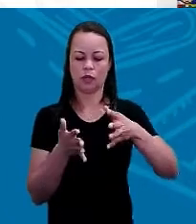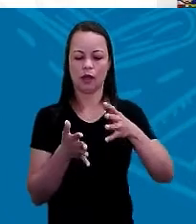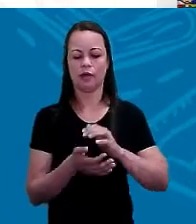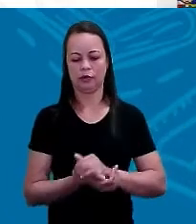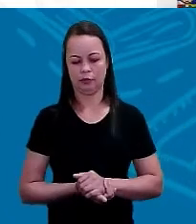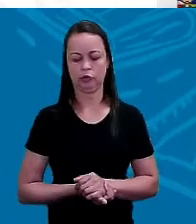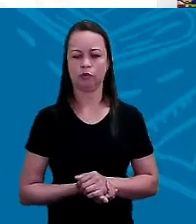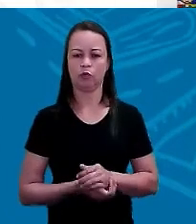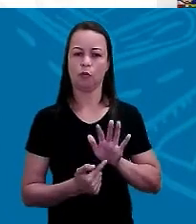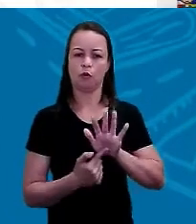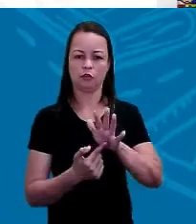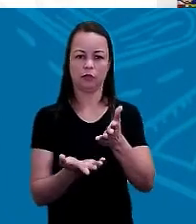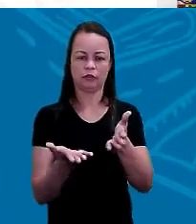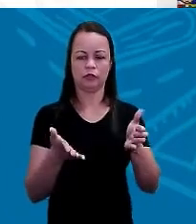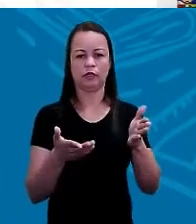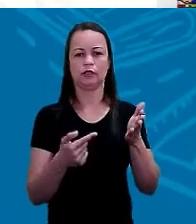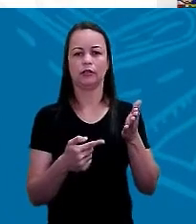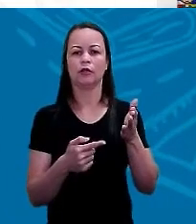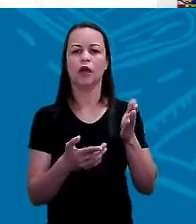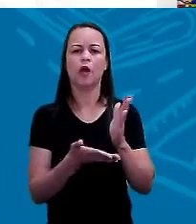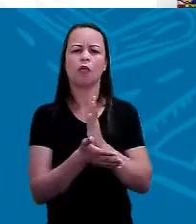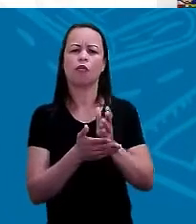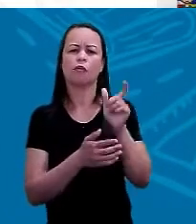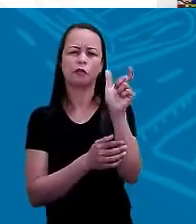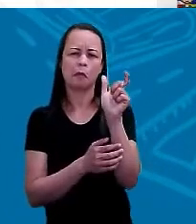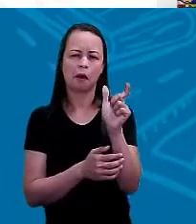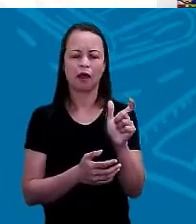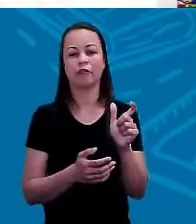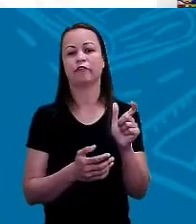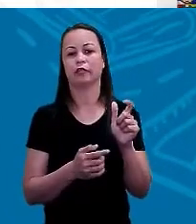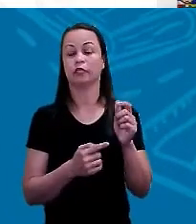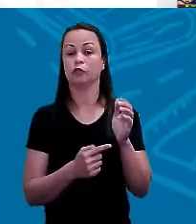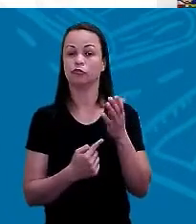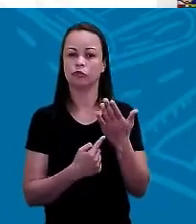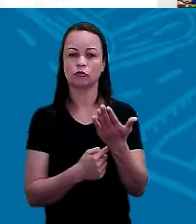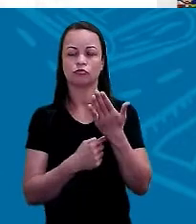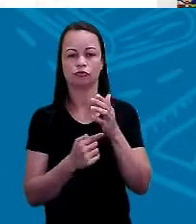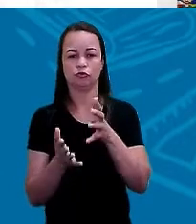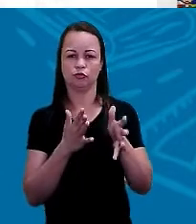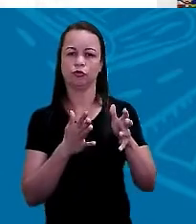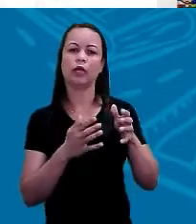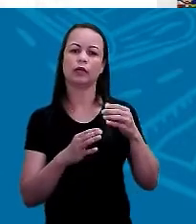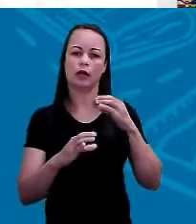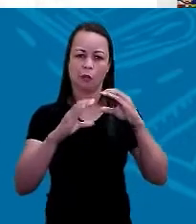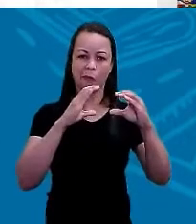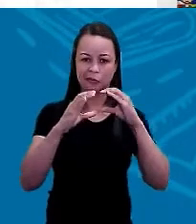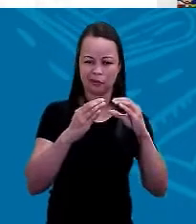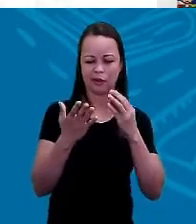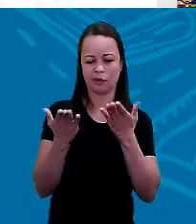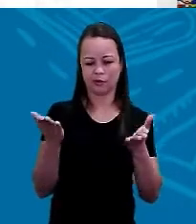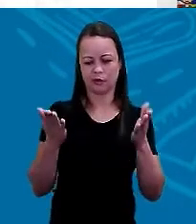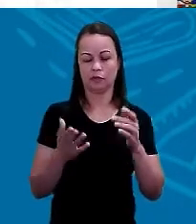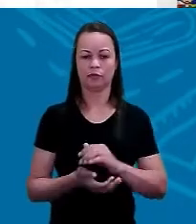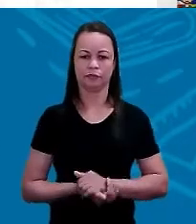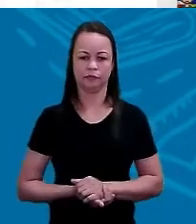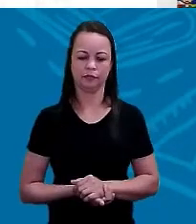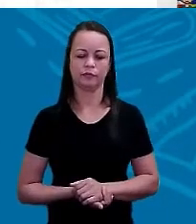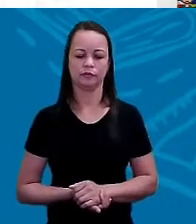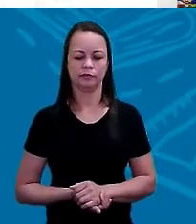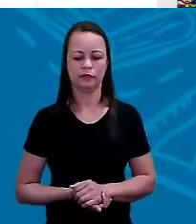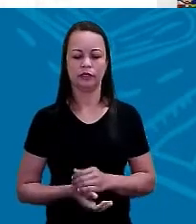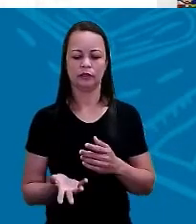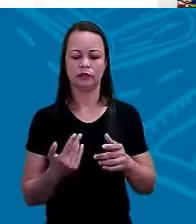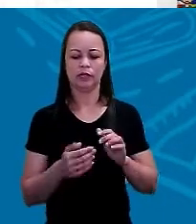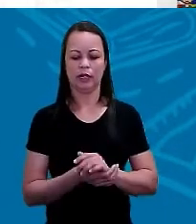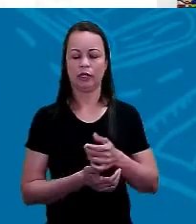trouxe aqui algumas palavras que vai nos ajudar na comunicação, no day by day, né? No dia a dia. Então vejam aqui, ó. Eu tenho